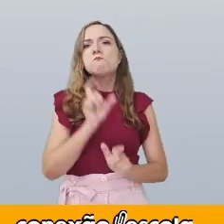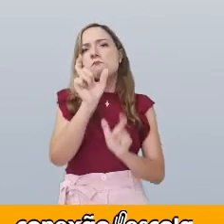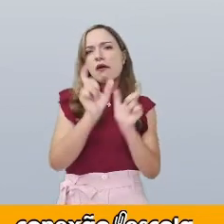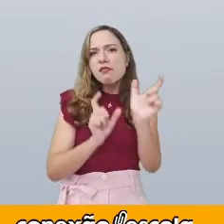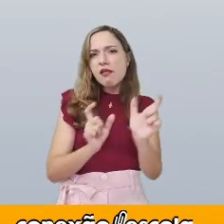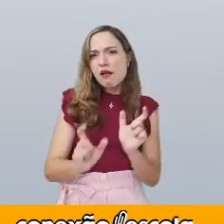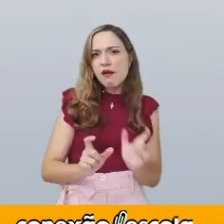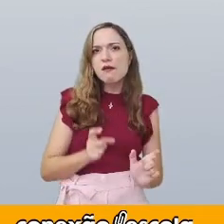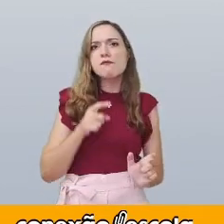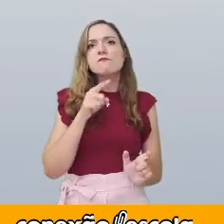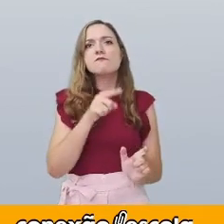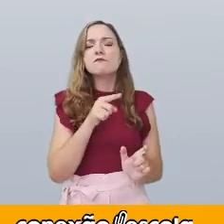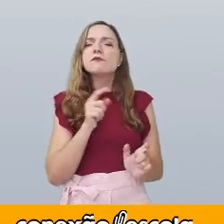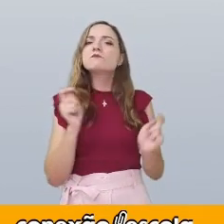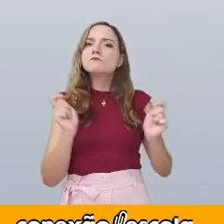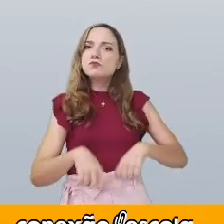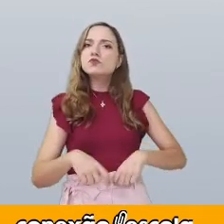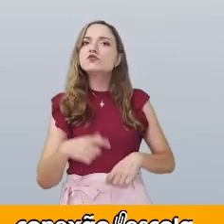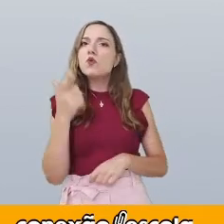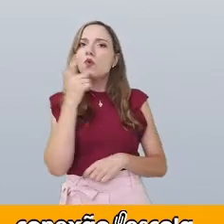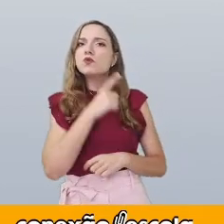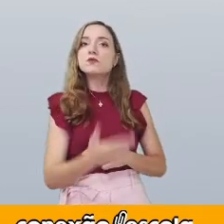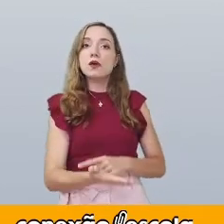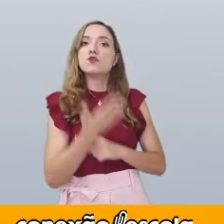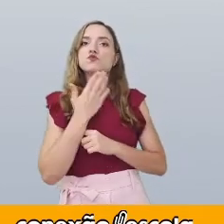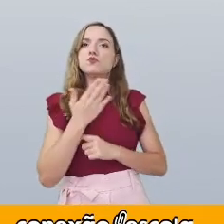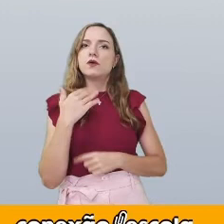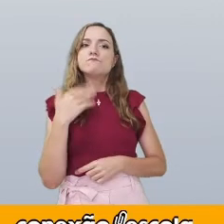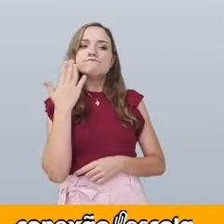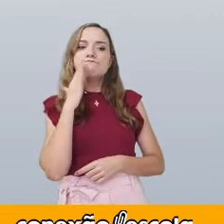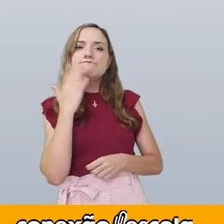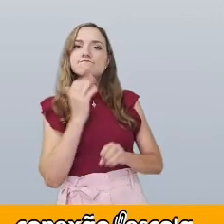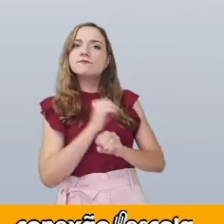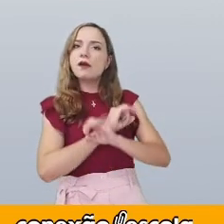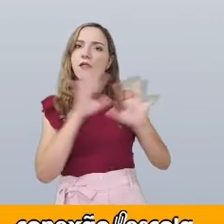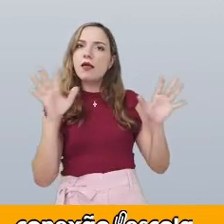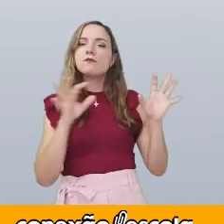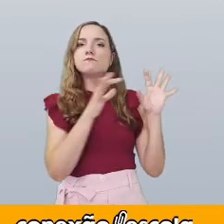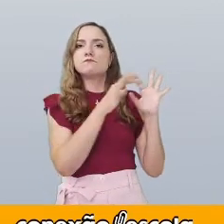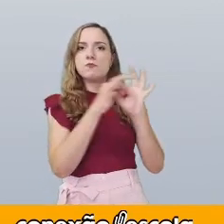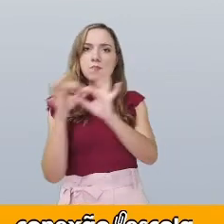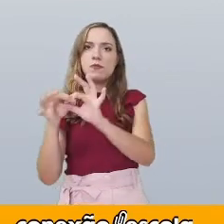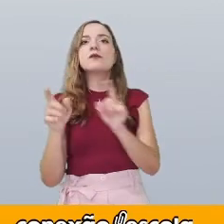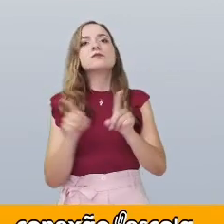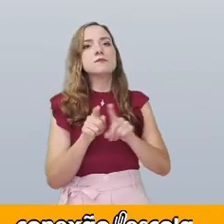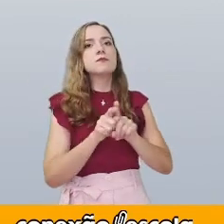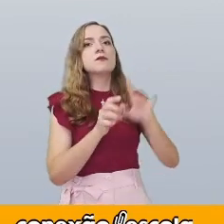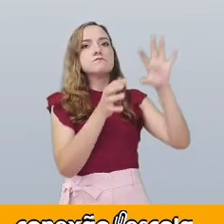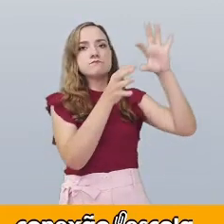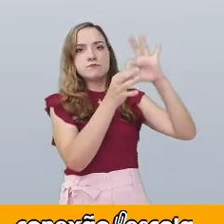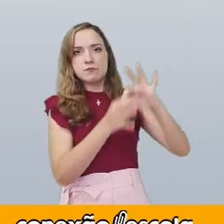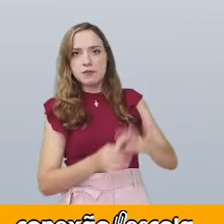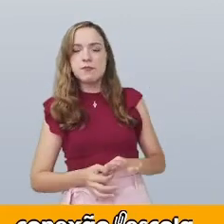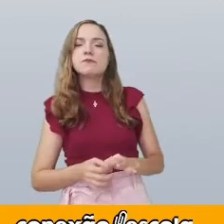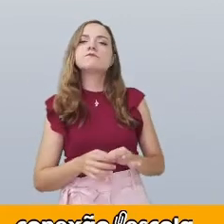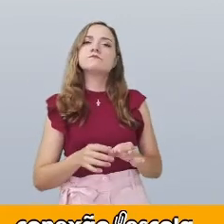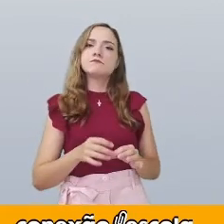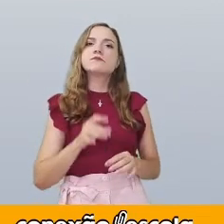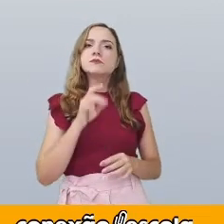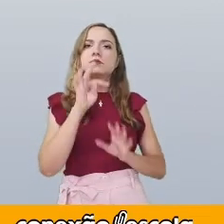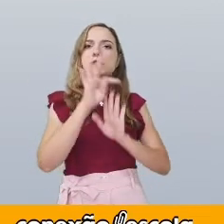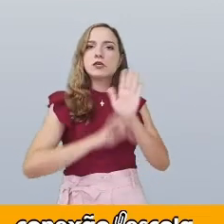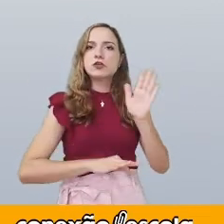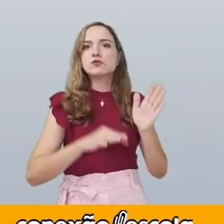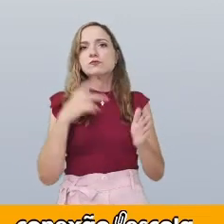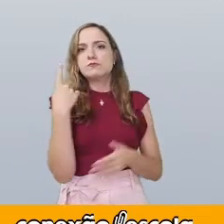da língua, eles então colaboram para ter coerência e coesão entre as partes do